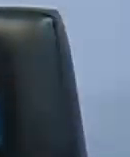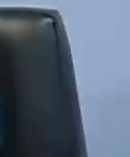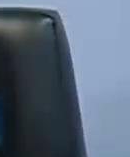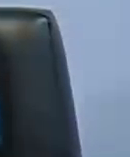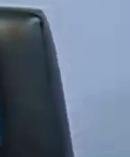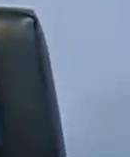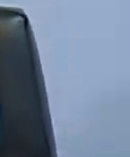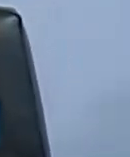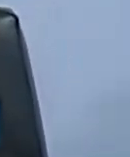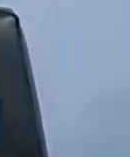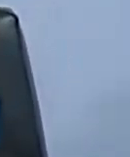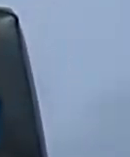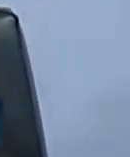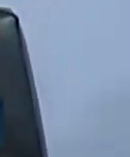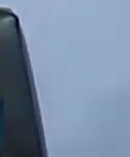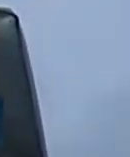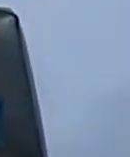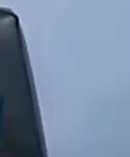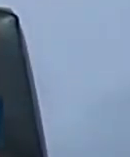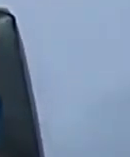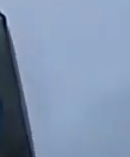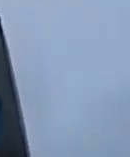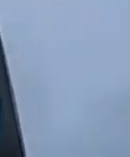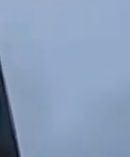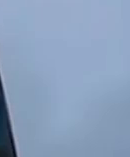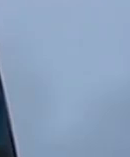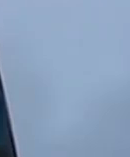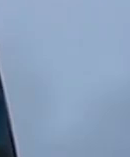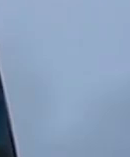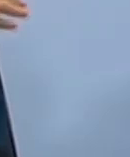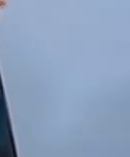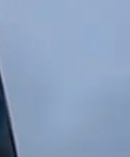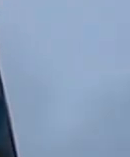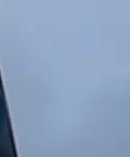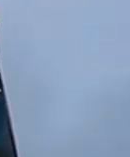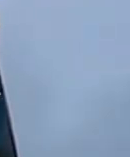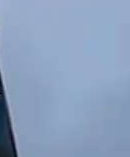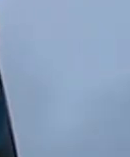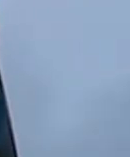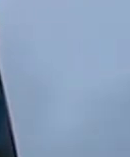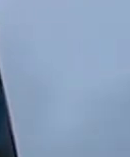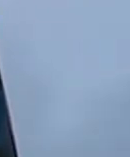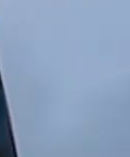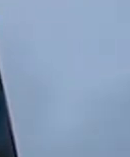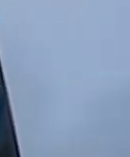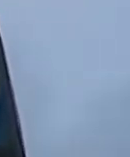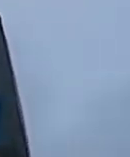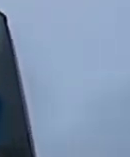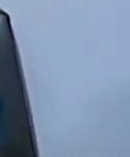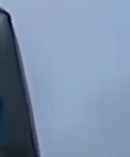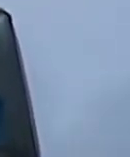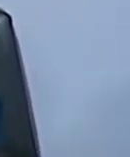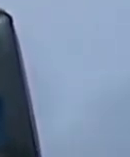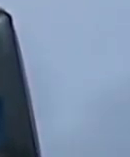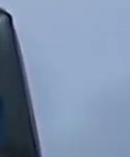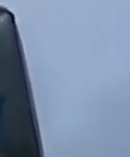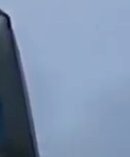por satisfeitos. E eu acho que as inovações que a gente implementou na agenda do Brasil Sem Miséria, elas têm que